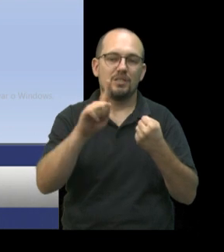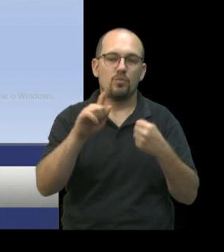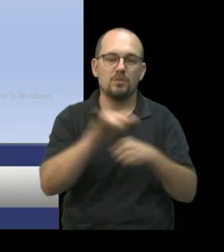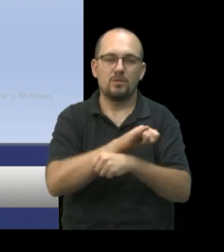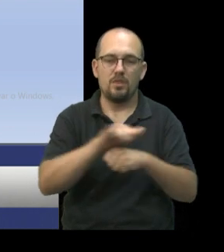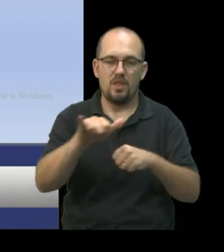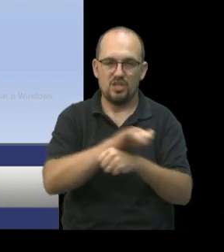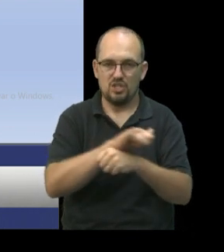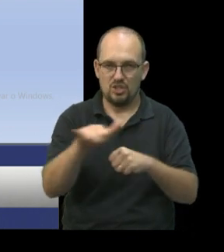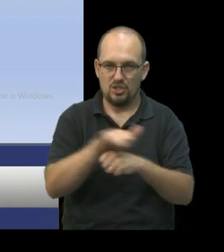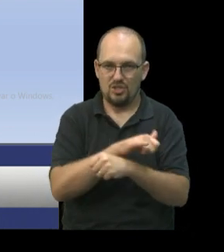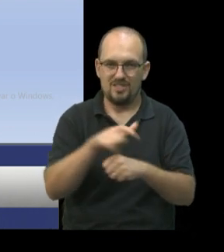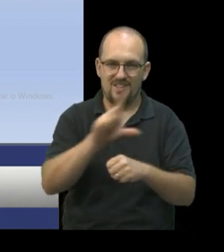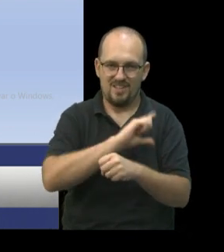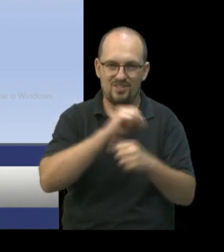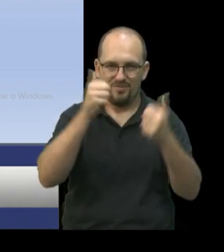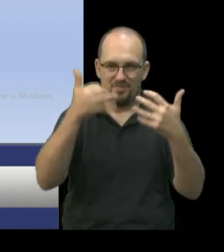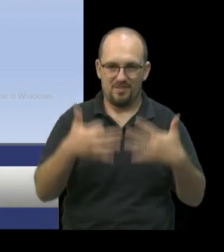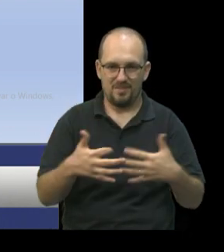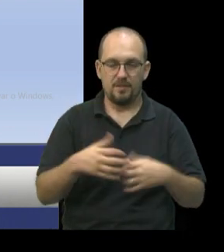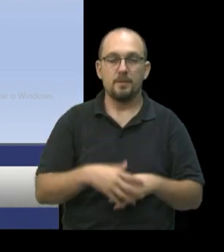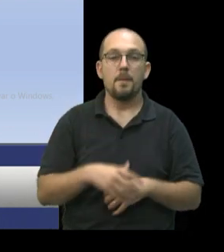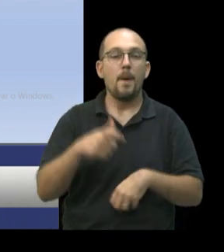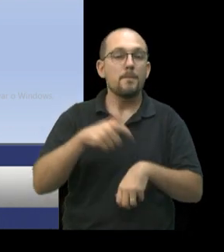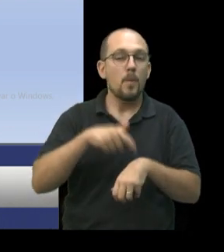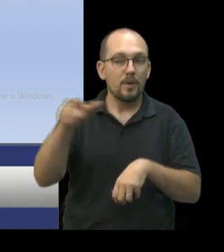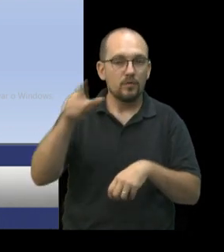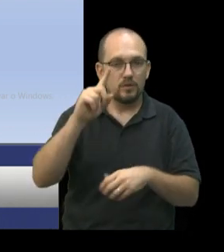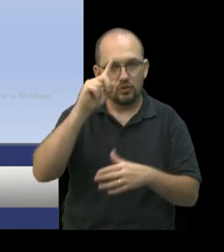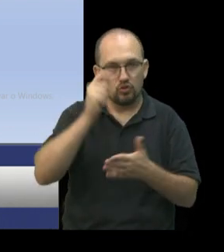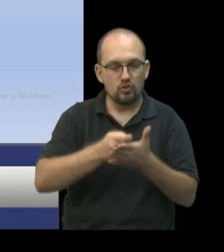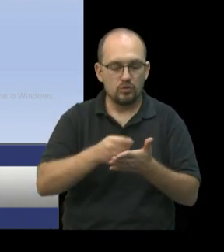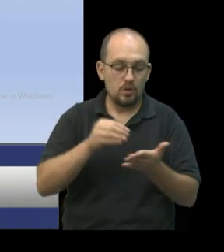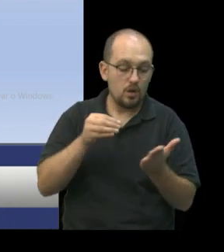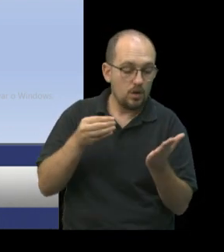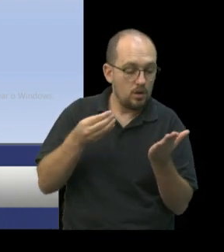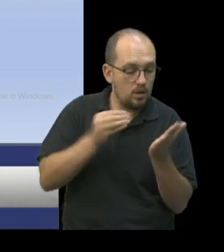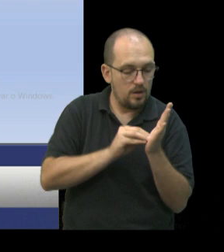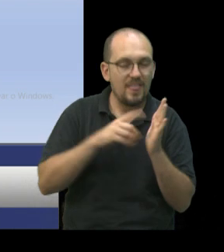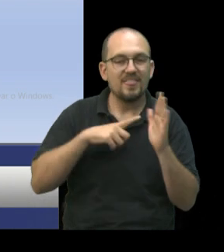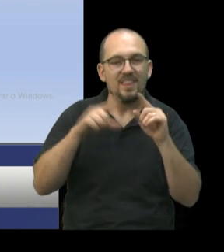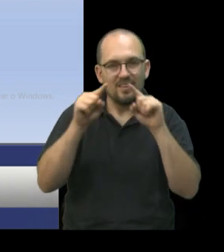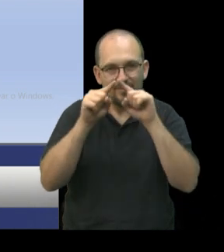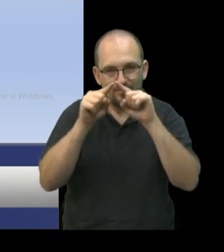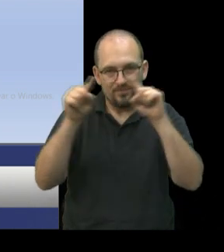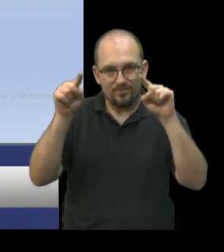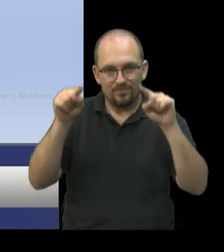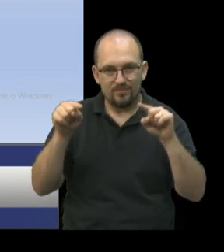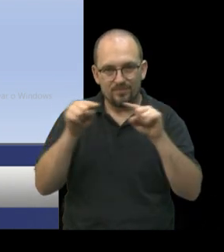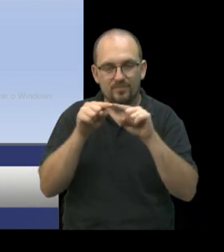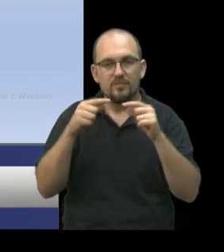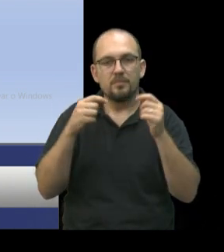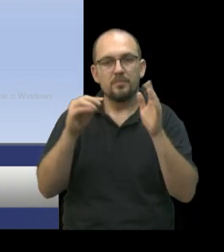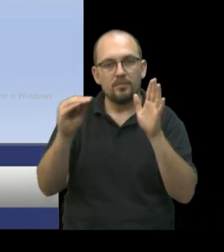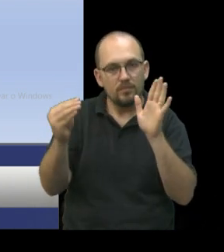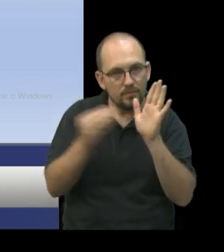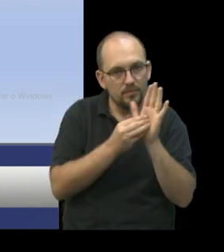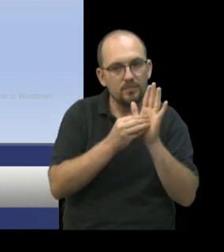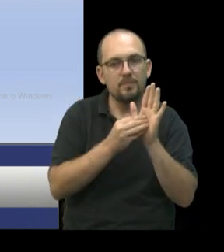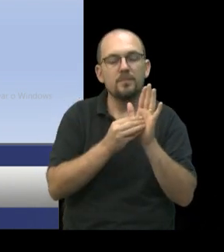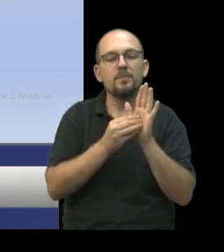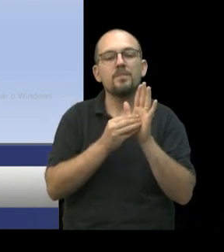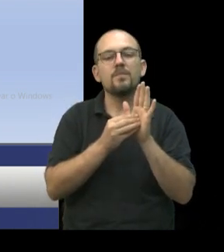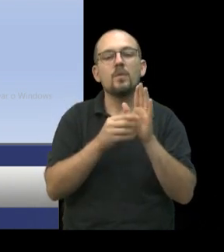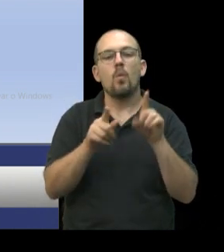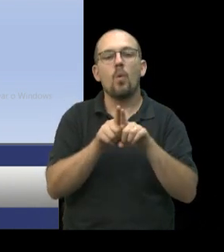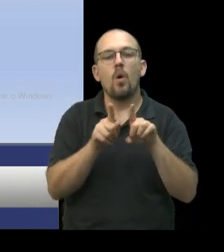momento de alocar o recurso, os senhores vão observar que existe um campo específico para ser utilizado, uma